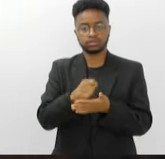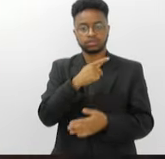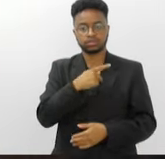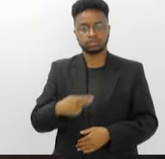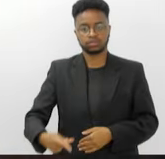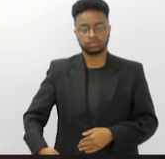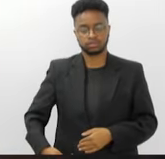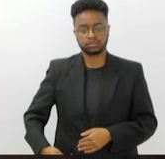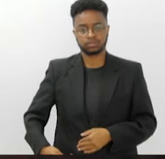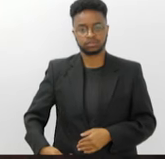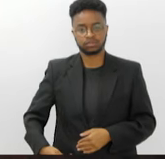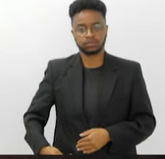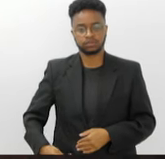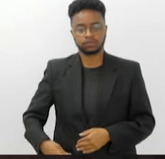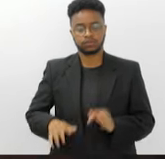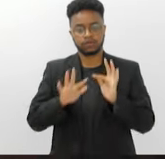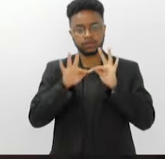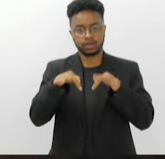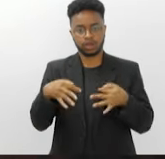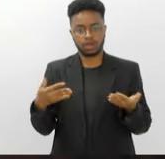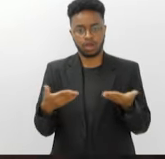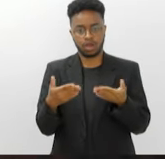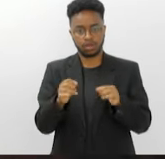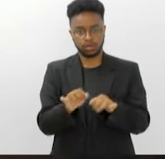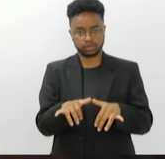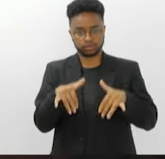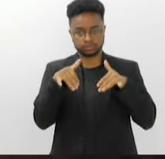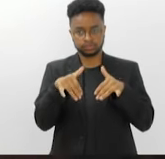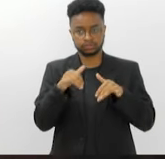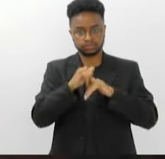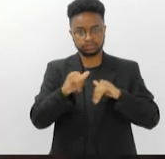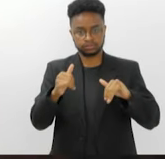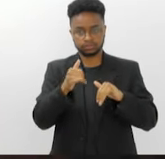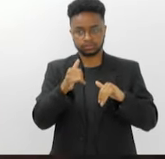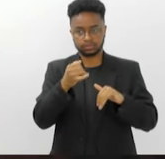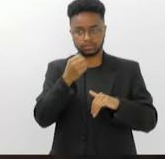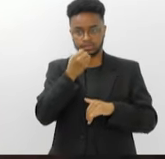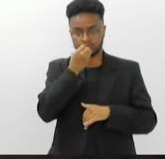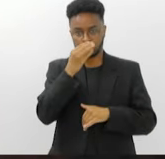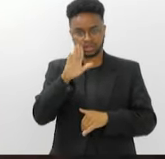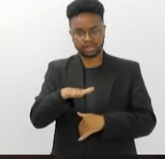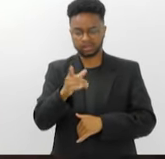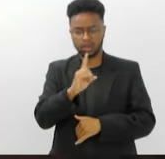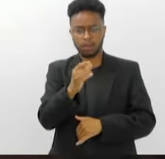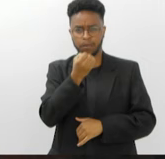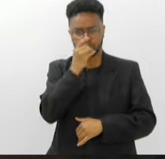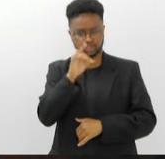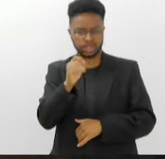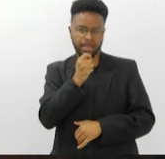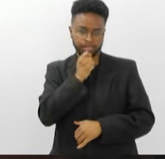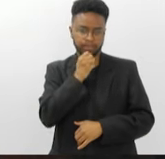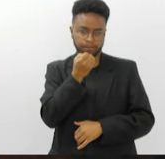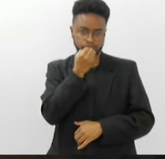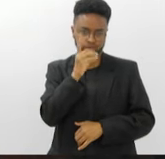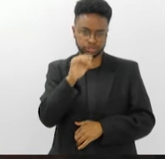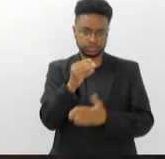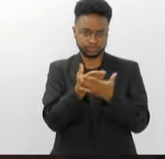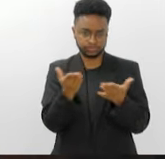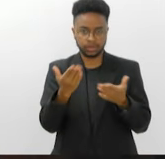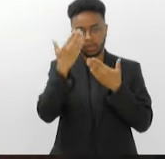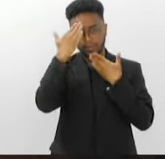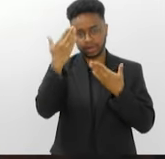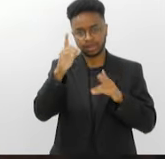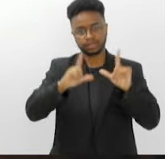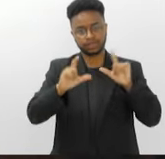presidência encerra a sessão. Uma boa tarde, não, bom dia ainda, né? Para todos, tá? Obrigado pela